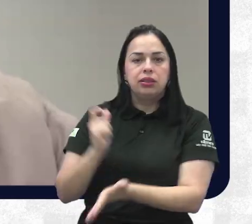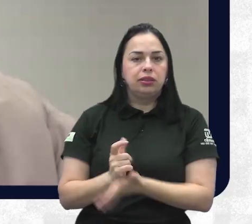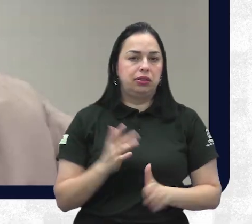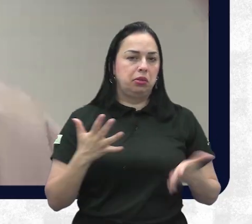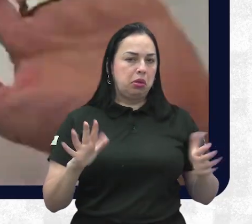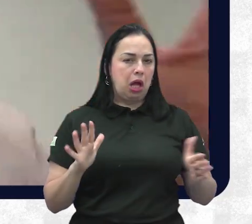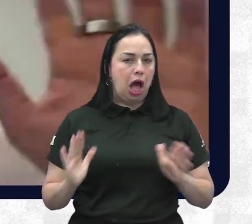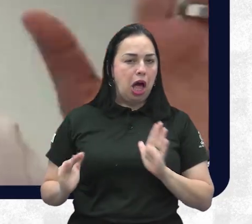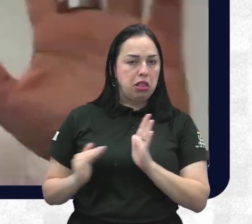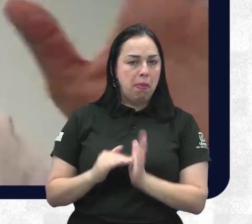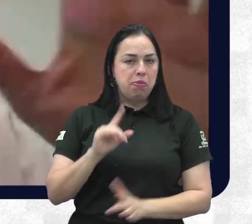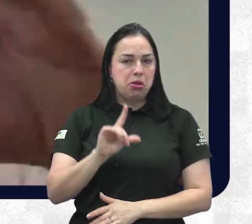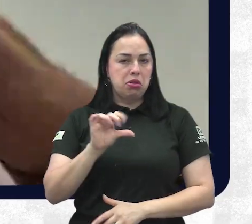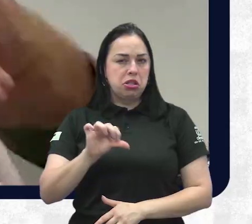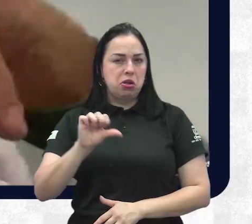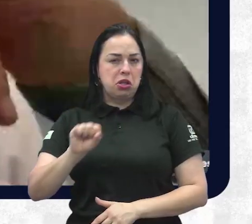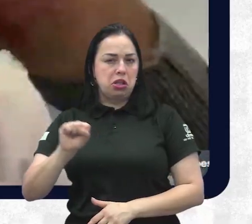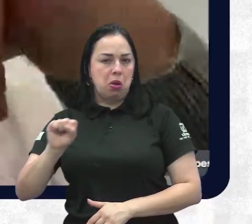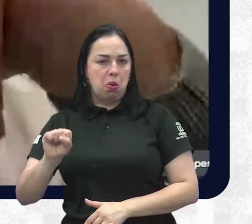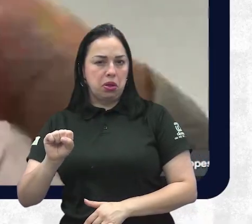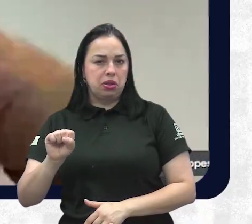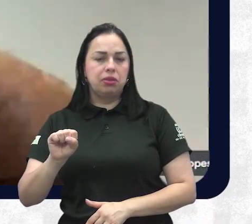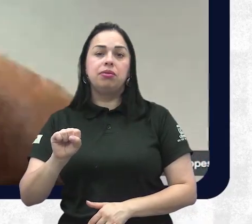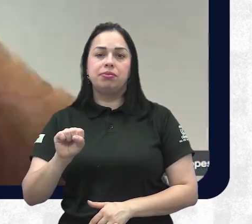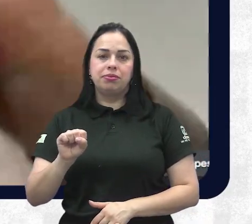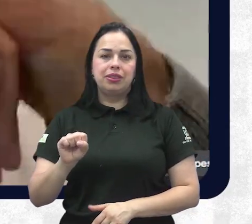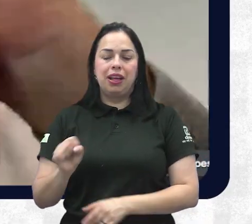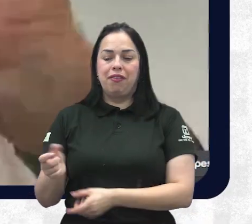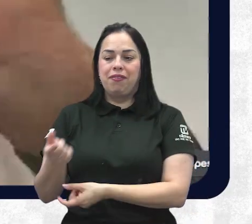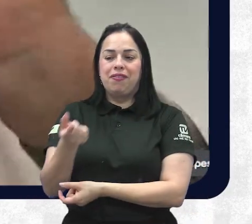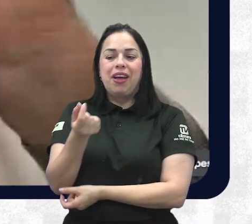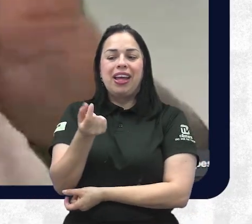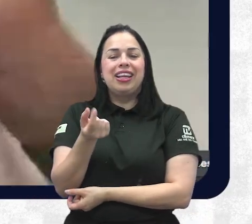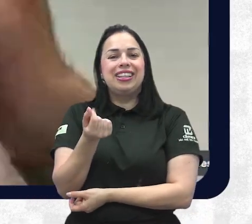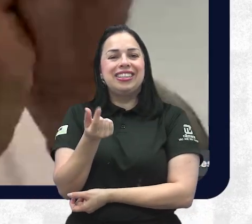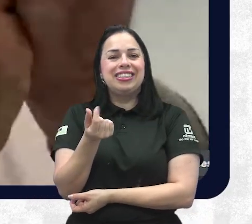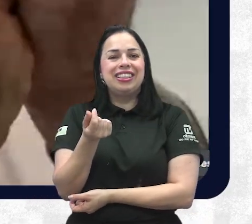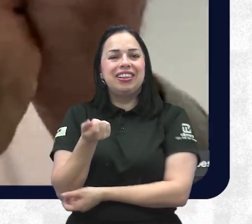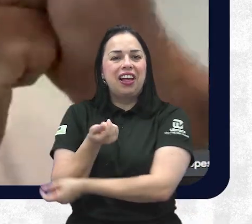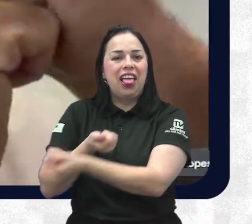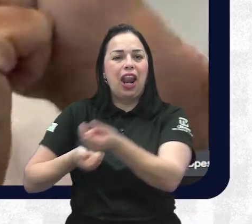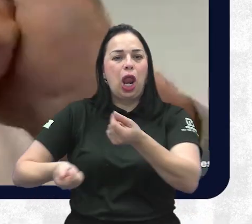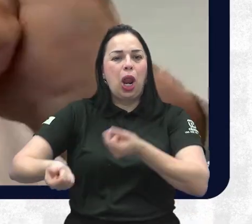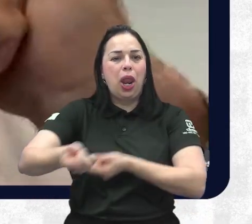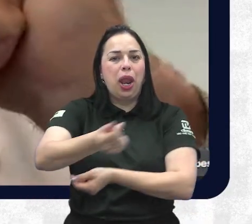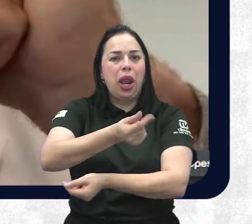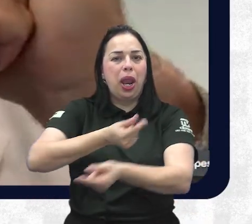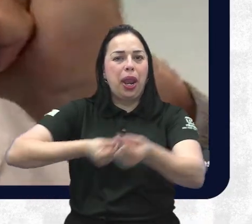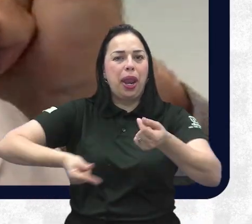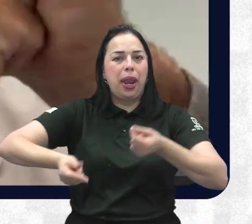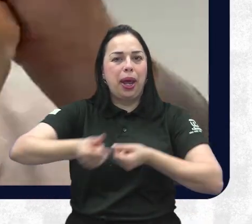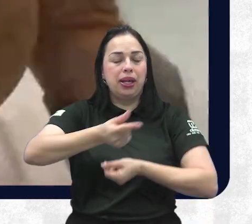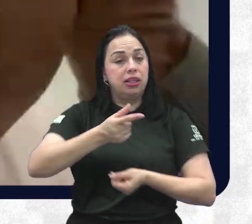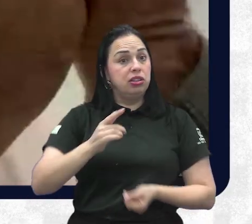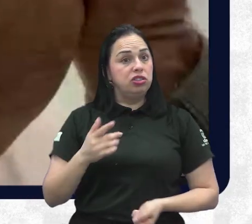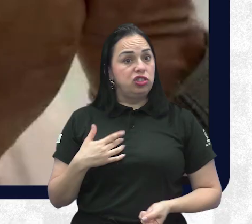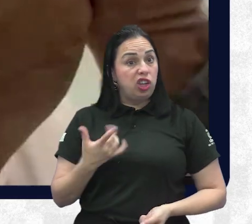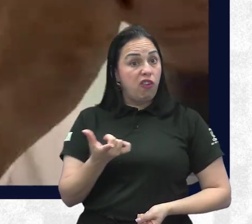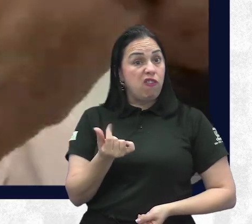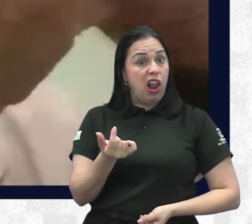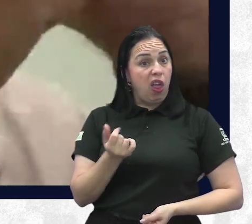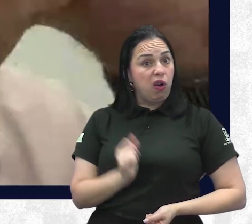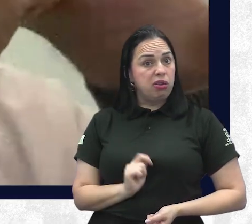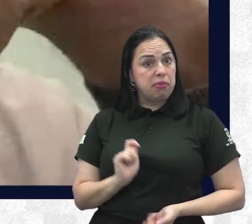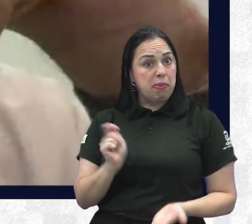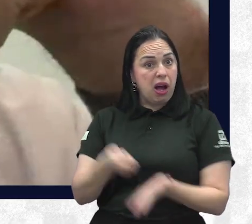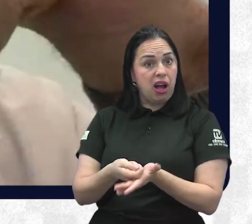comprados. Até 1988, a comercialização do sangue ocorria. Havia uma